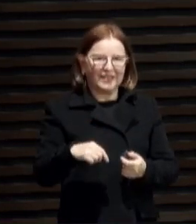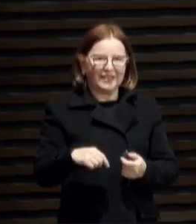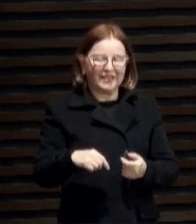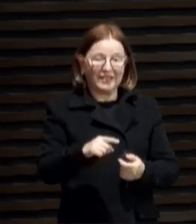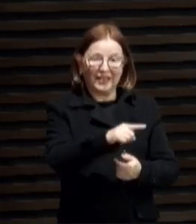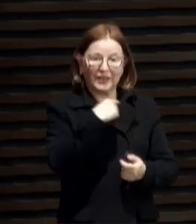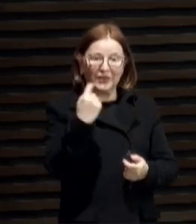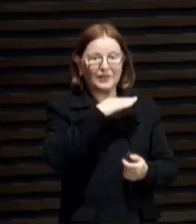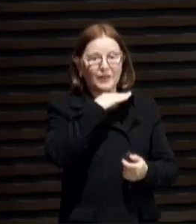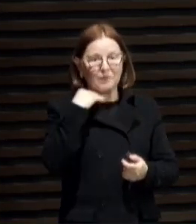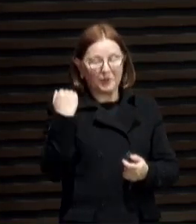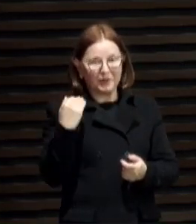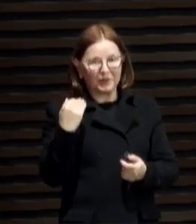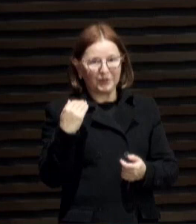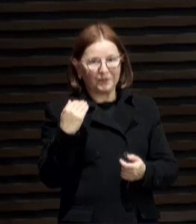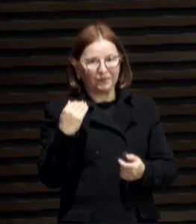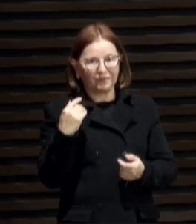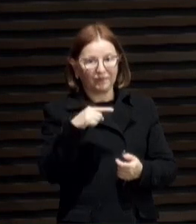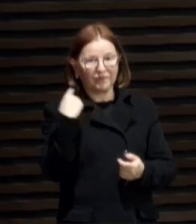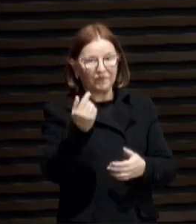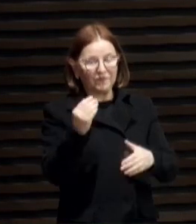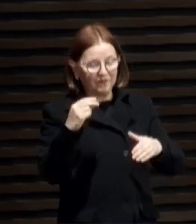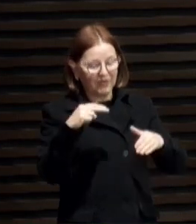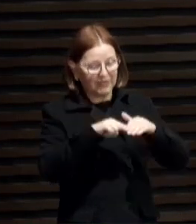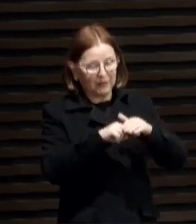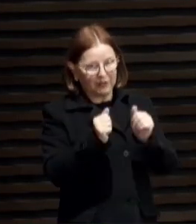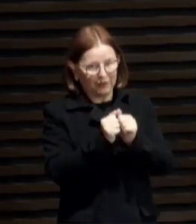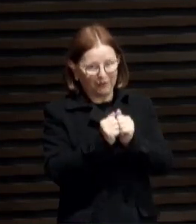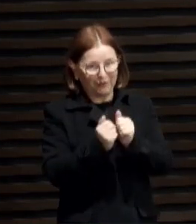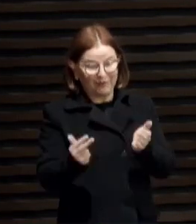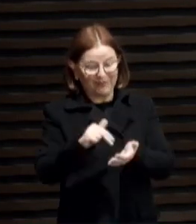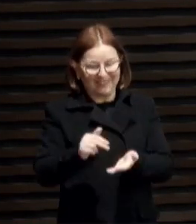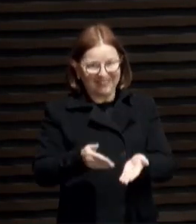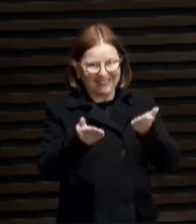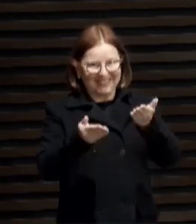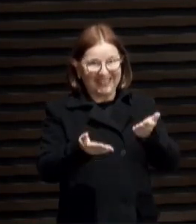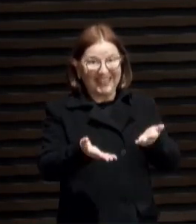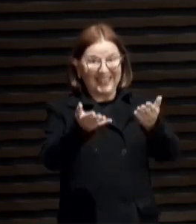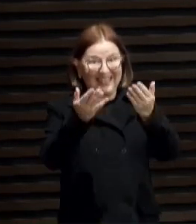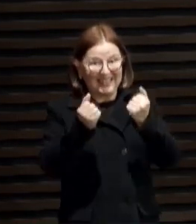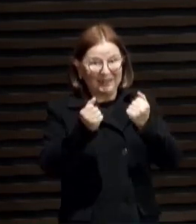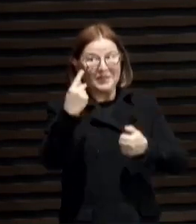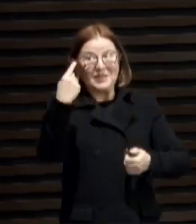nossos pecados sepultados junto com ele, e ressuscitando e nos dando a sua vida na ressurreição.